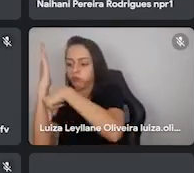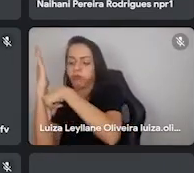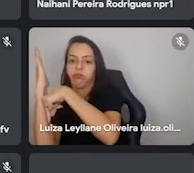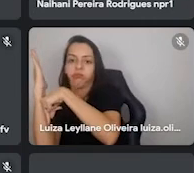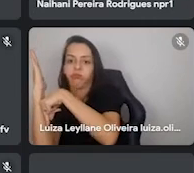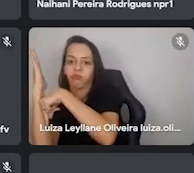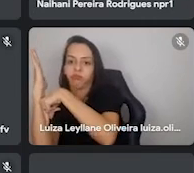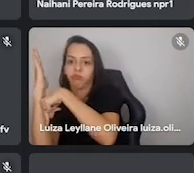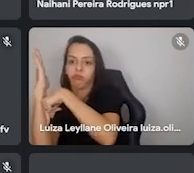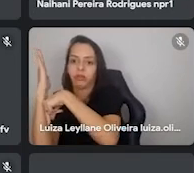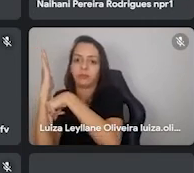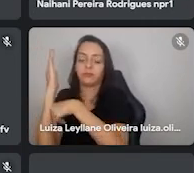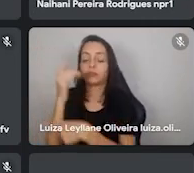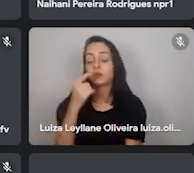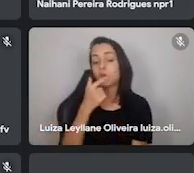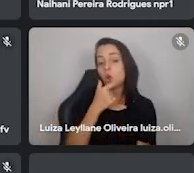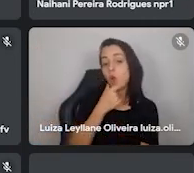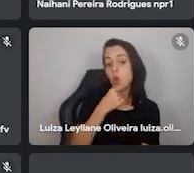aquele cara vai morrer.